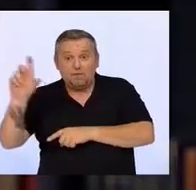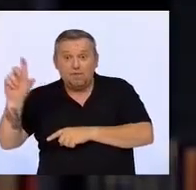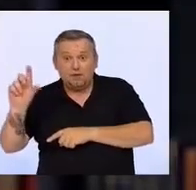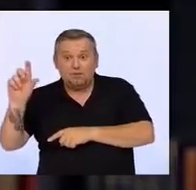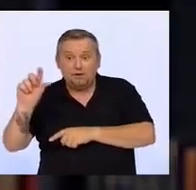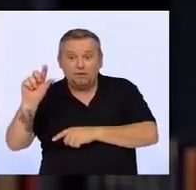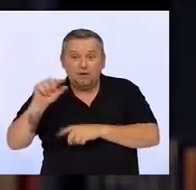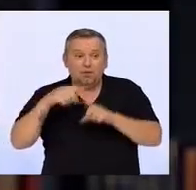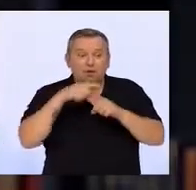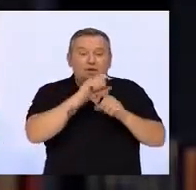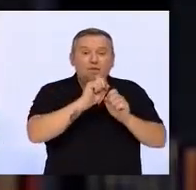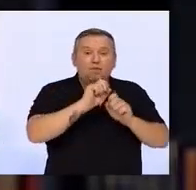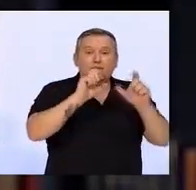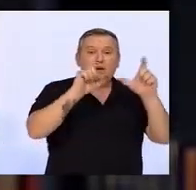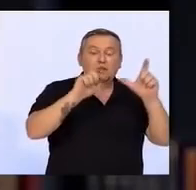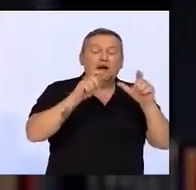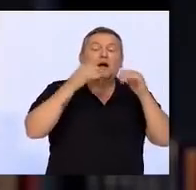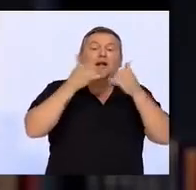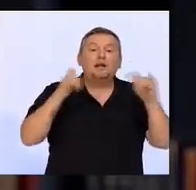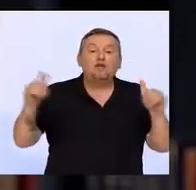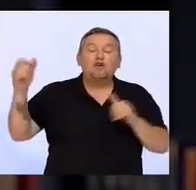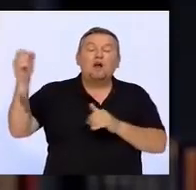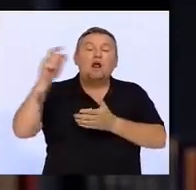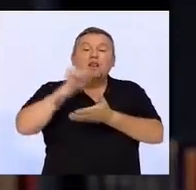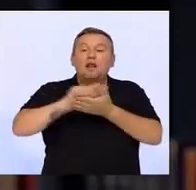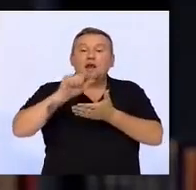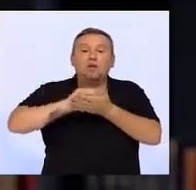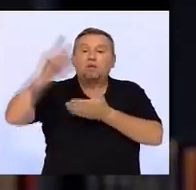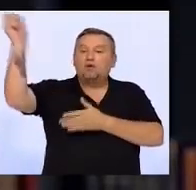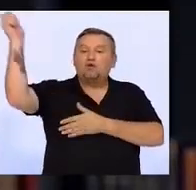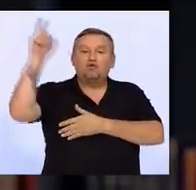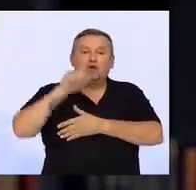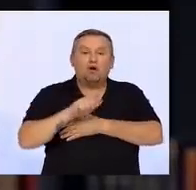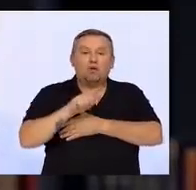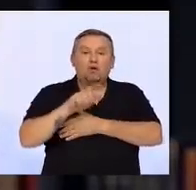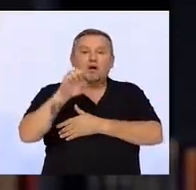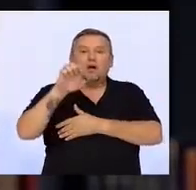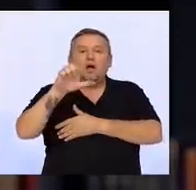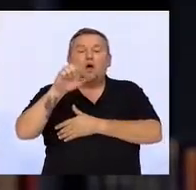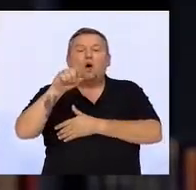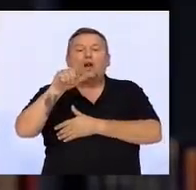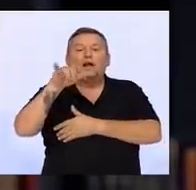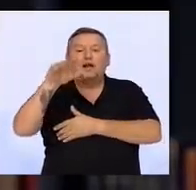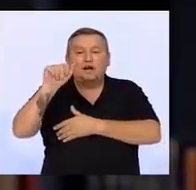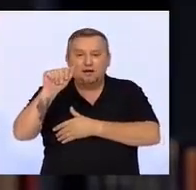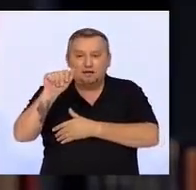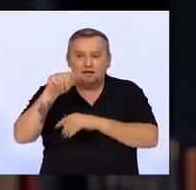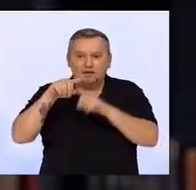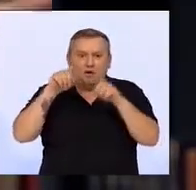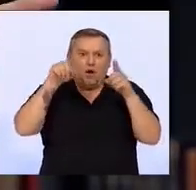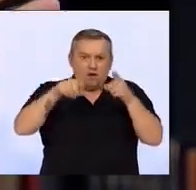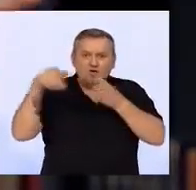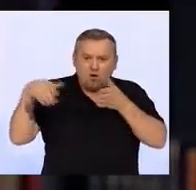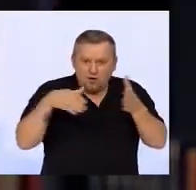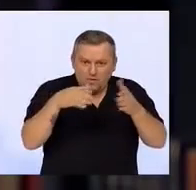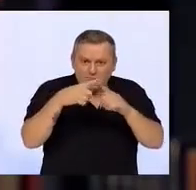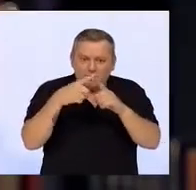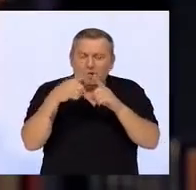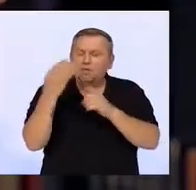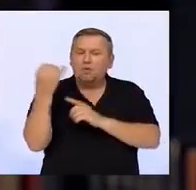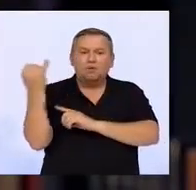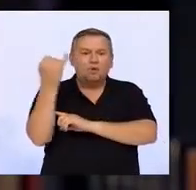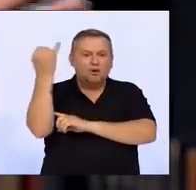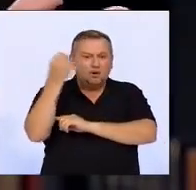energia limpa, solar, eólica. E o Brasil vai ser uma potência mundial nessa questão. Esse é o caminho. Porque é muito importante, porque quase